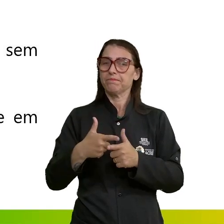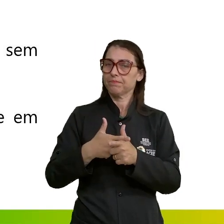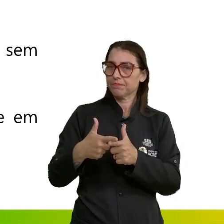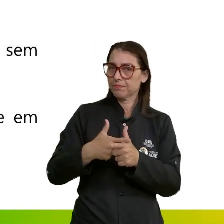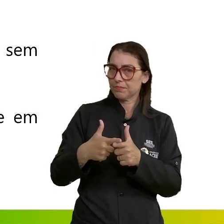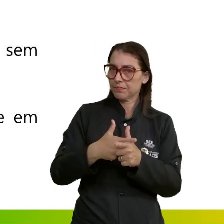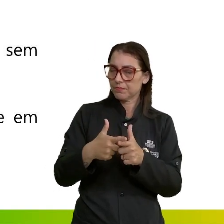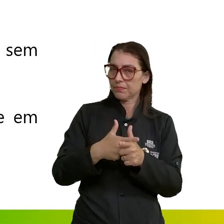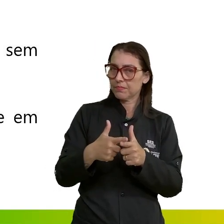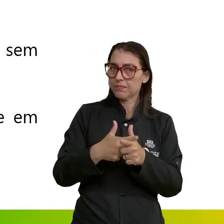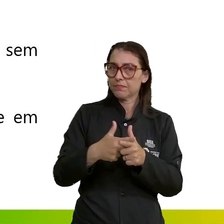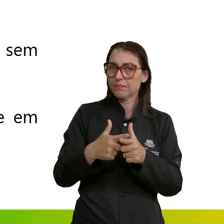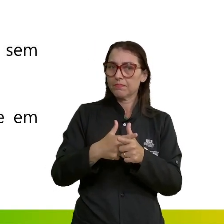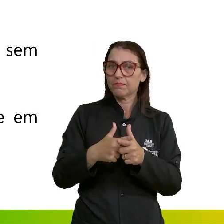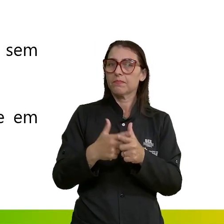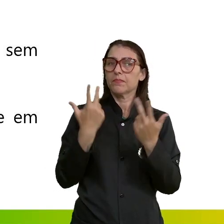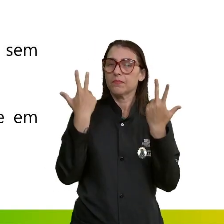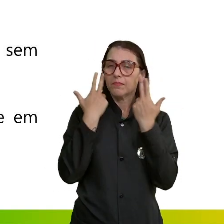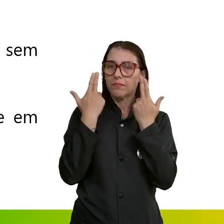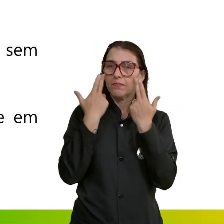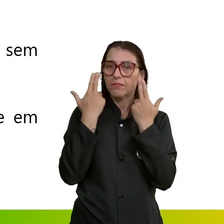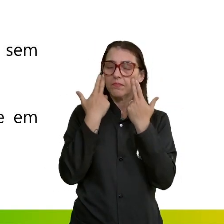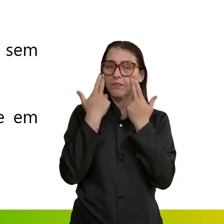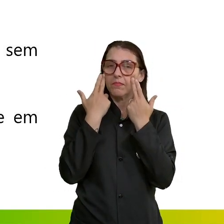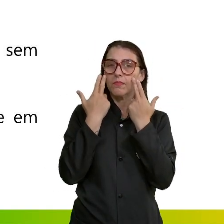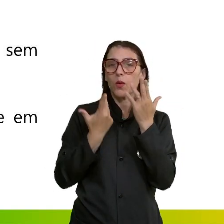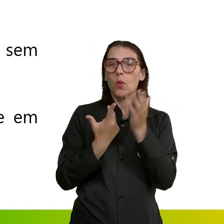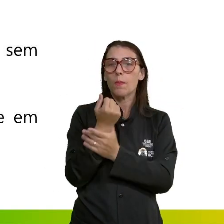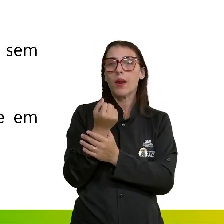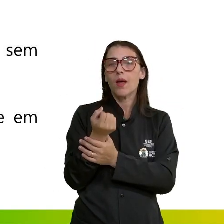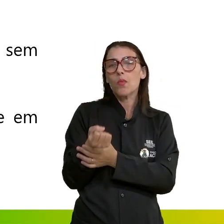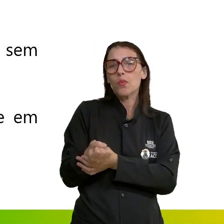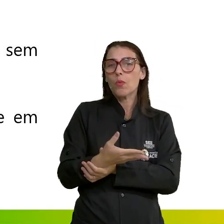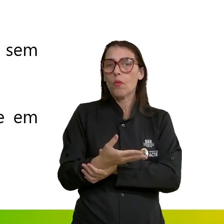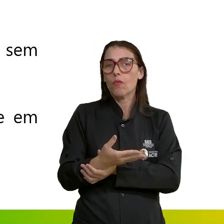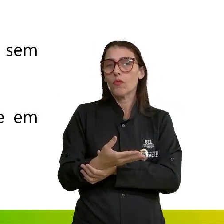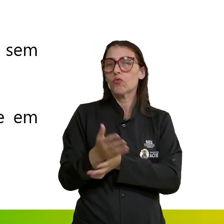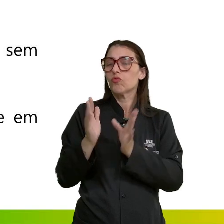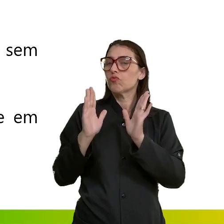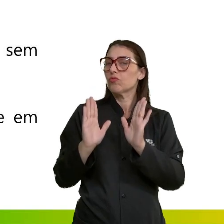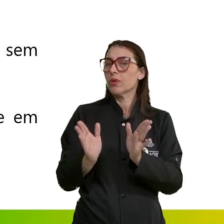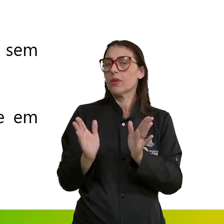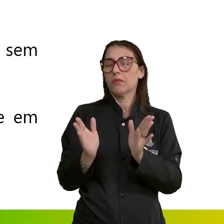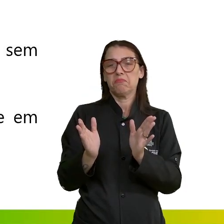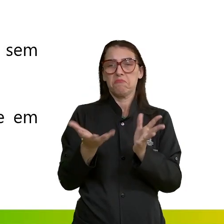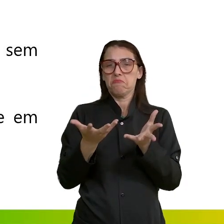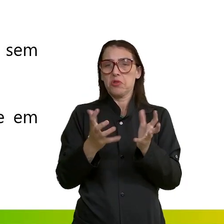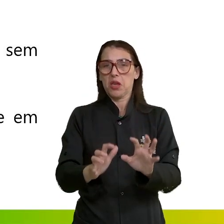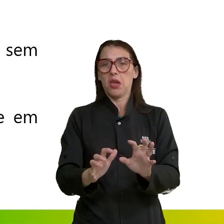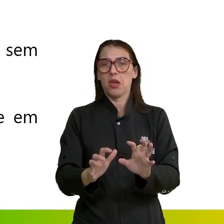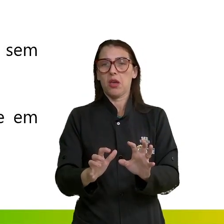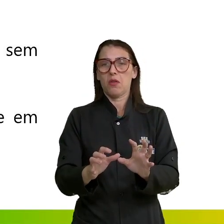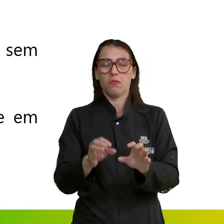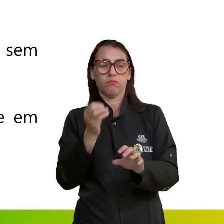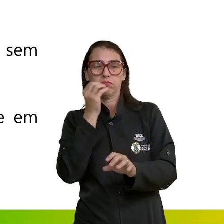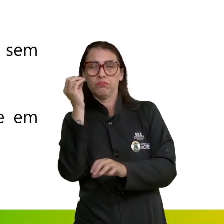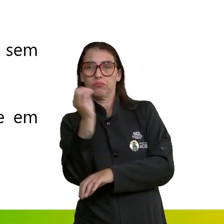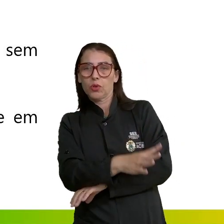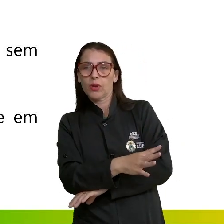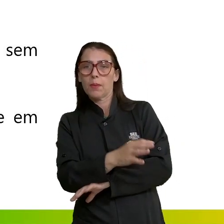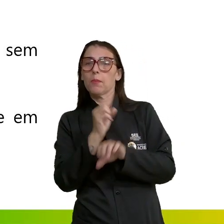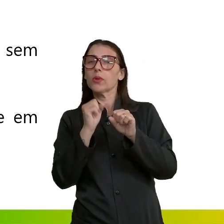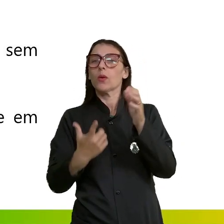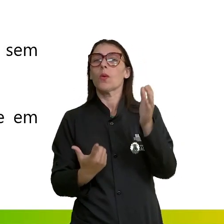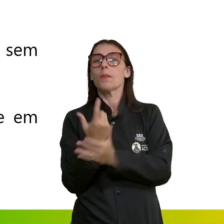é, normaliza o descartar para comprar novo. Esse daqui já não me serve mais, eu vou descartar para